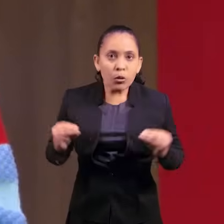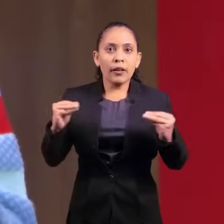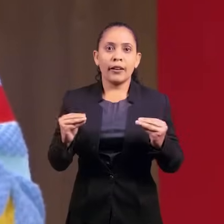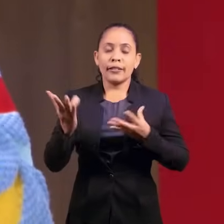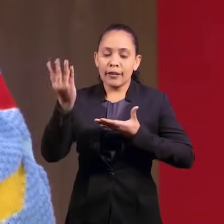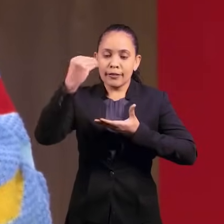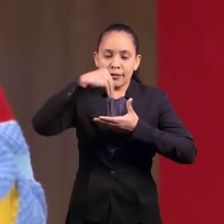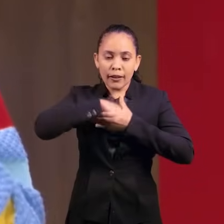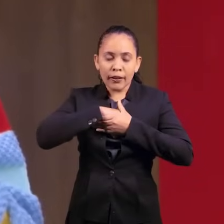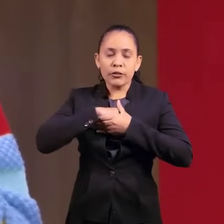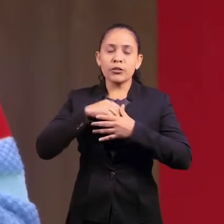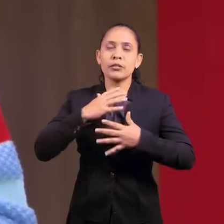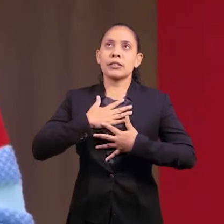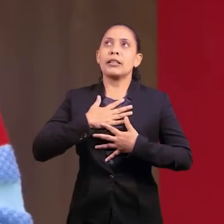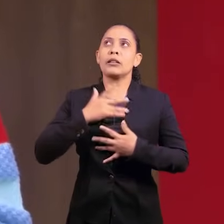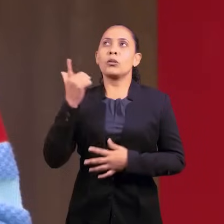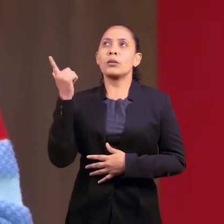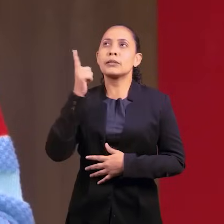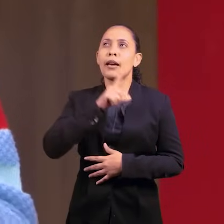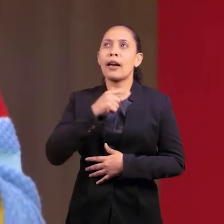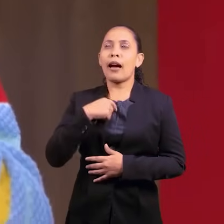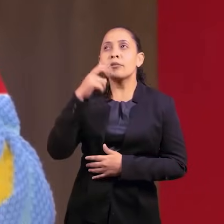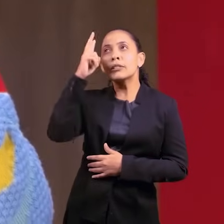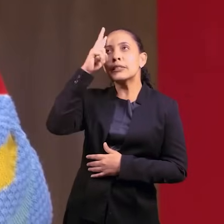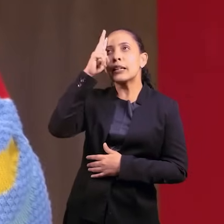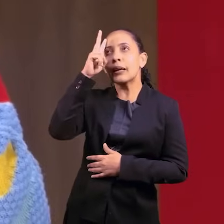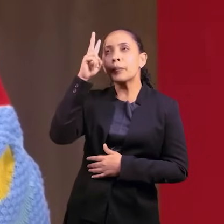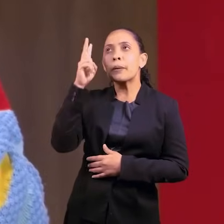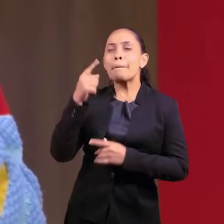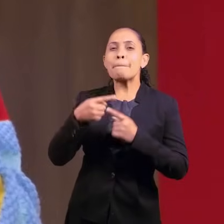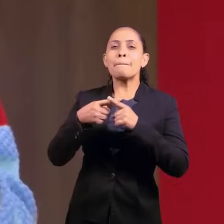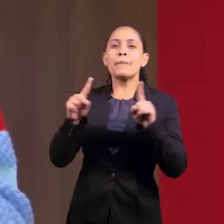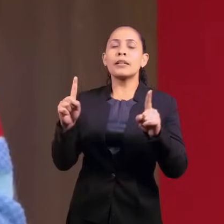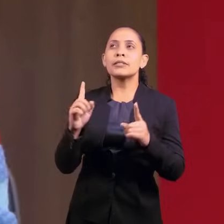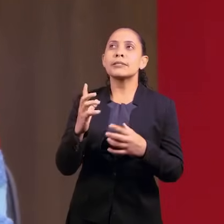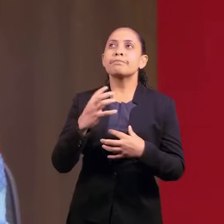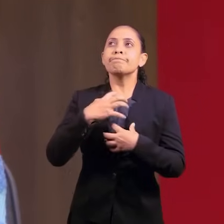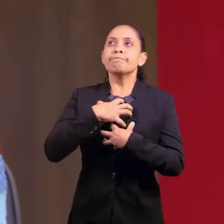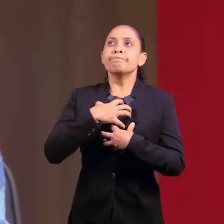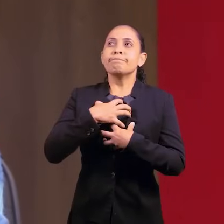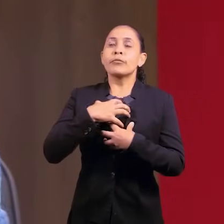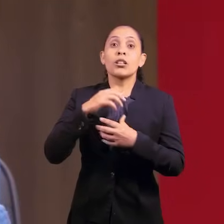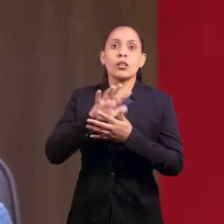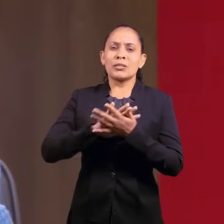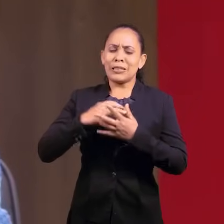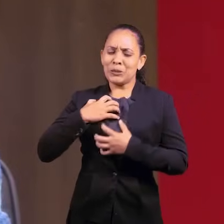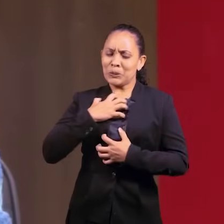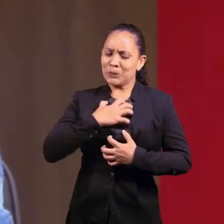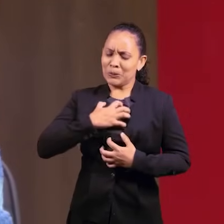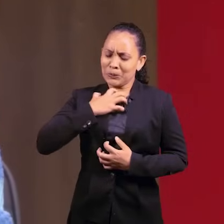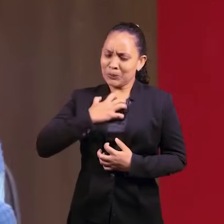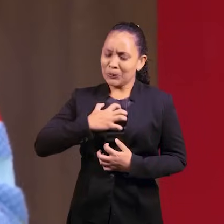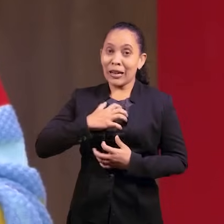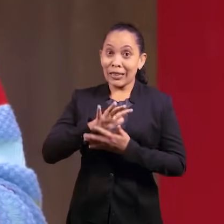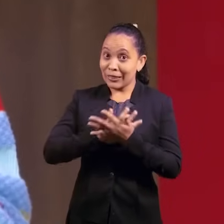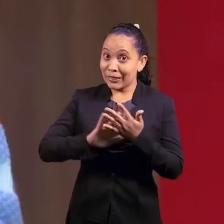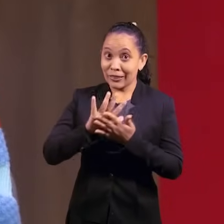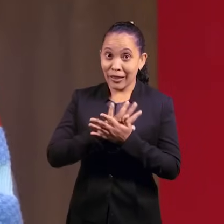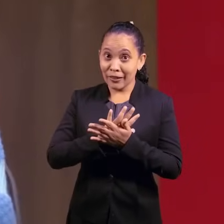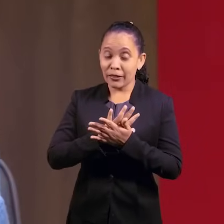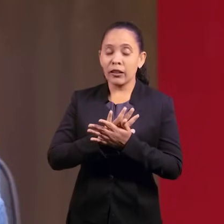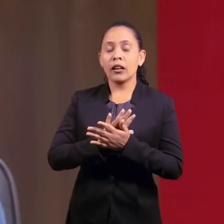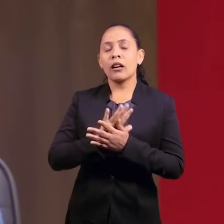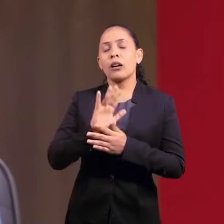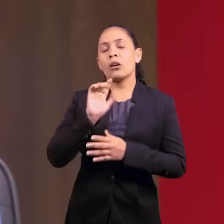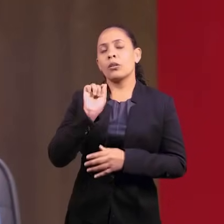e você consegue ter serenidade em relação àquilo e que você não sente mais essas emoções negativas, a ciência